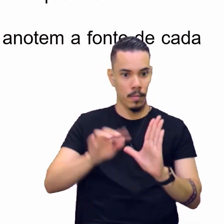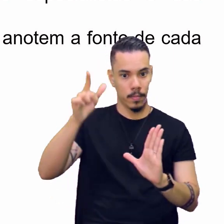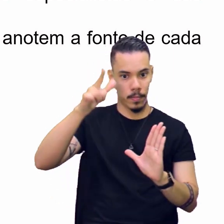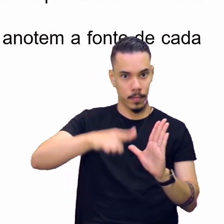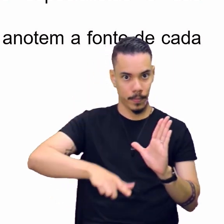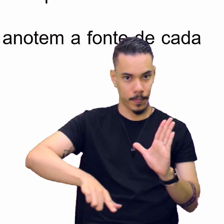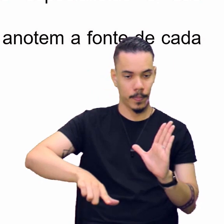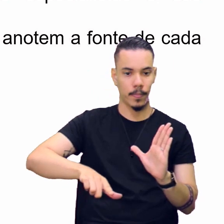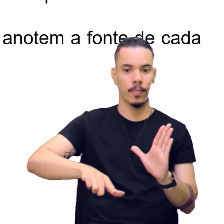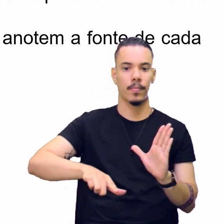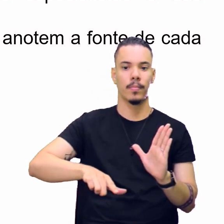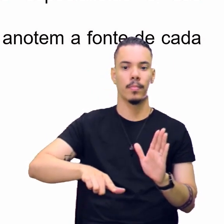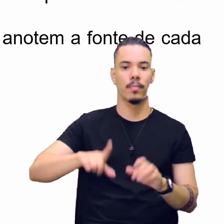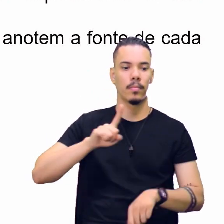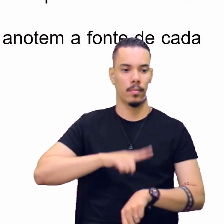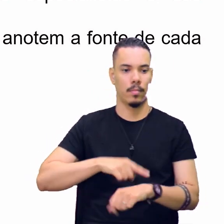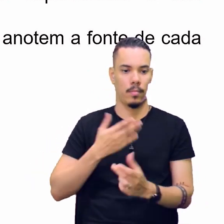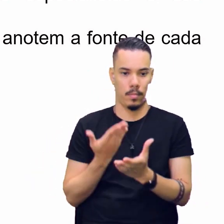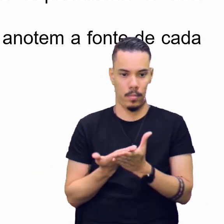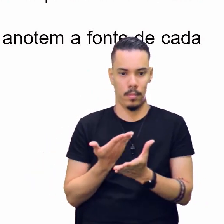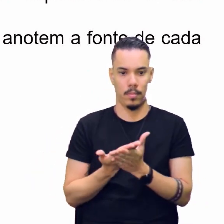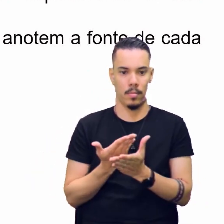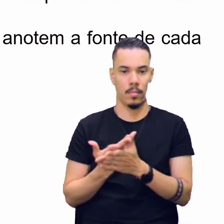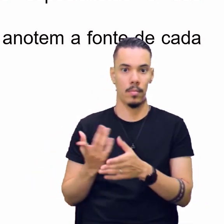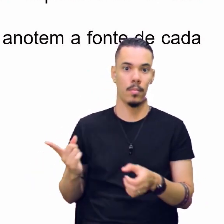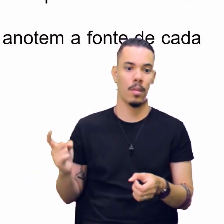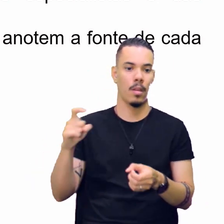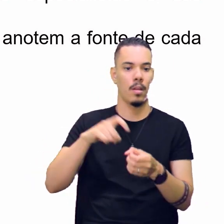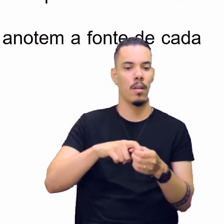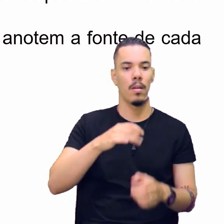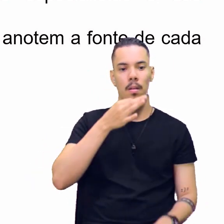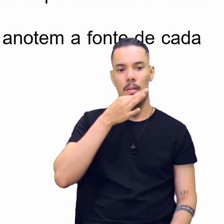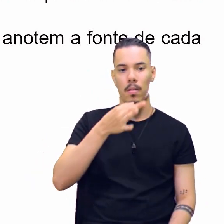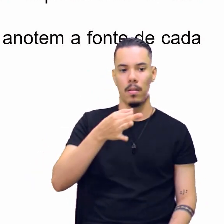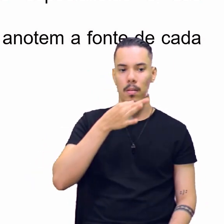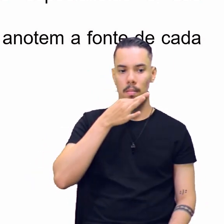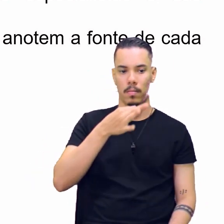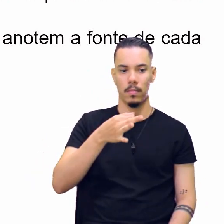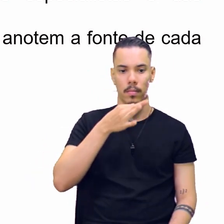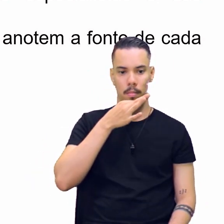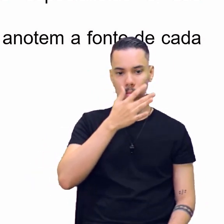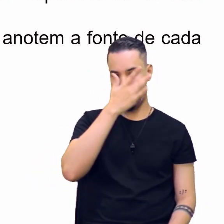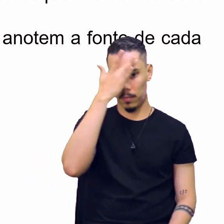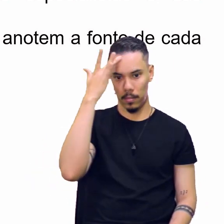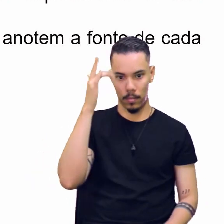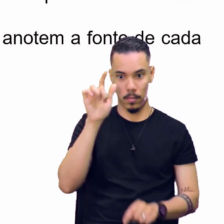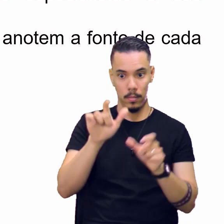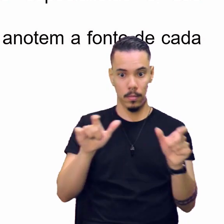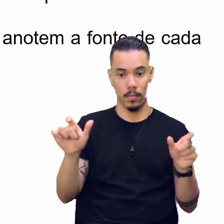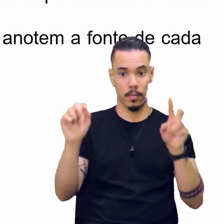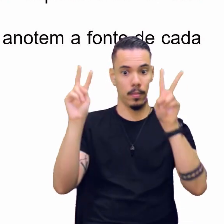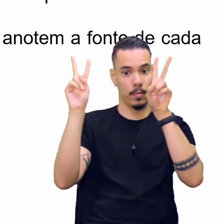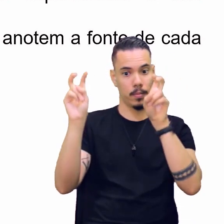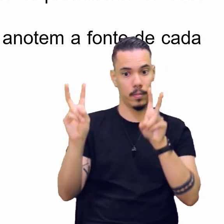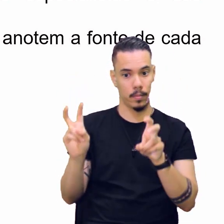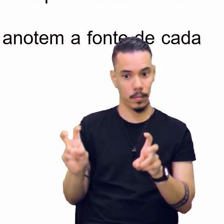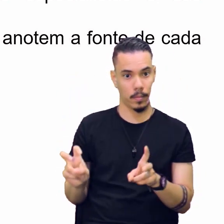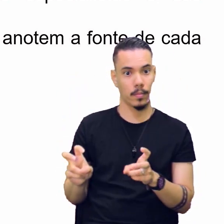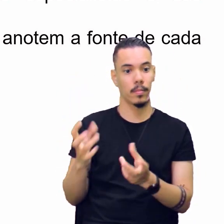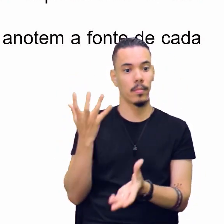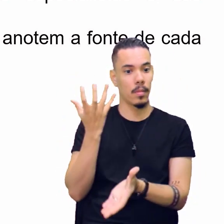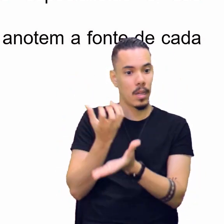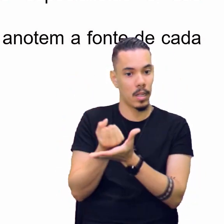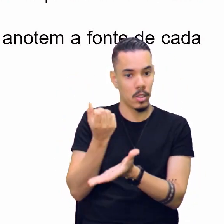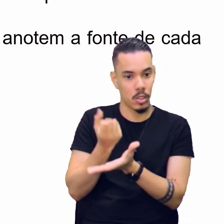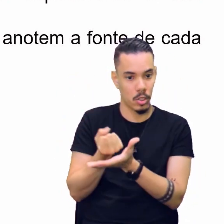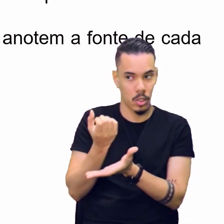lidos aqui desta aula, retomando as opiniões de especialistas e das autoridades no assunto tema pauta. Faça o